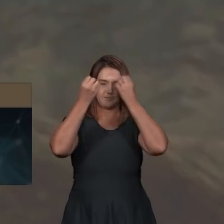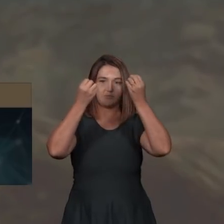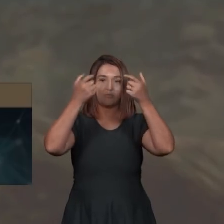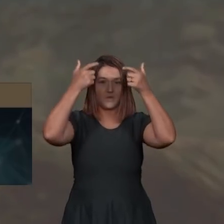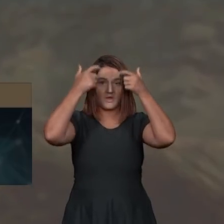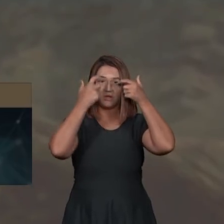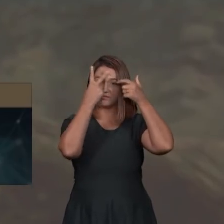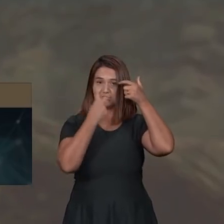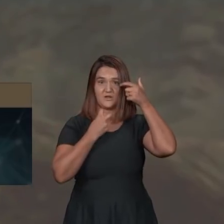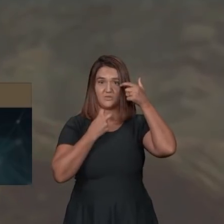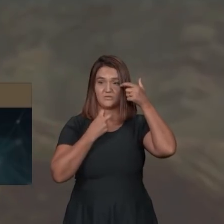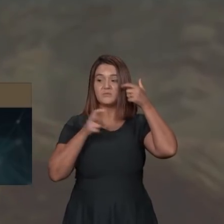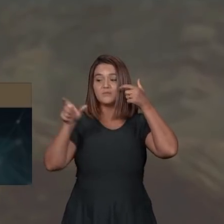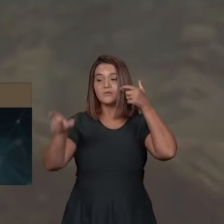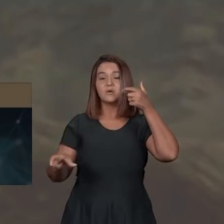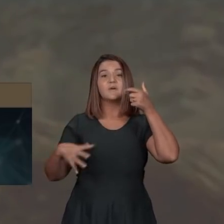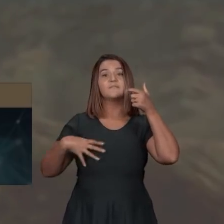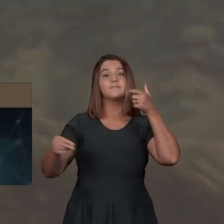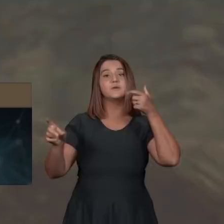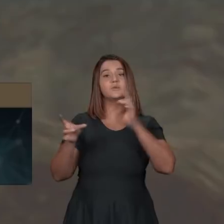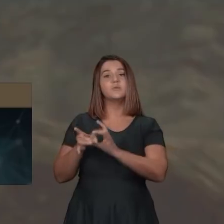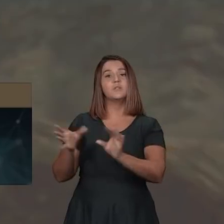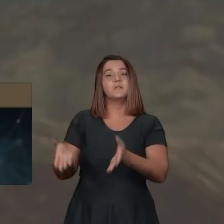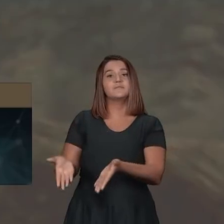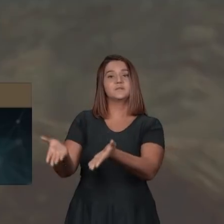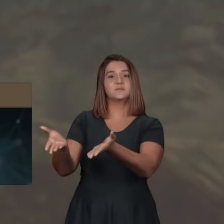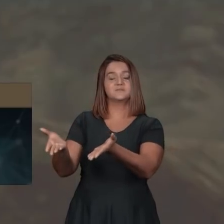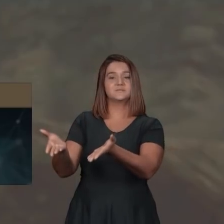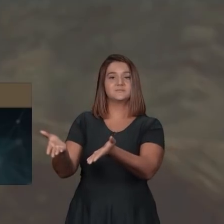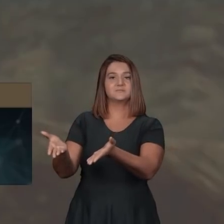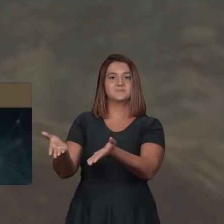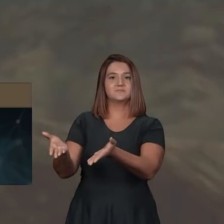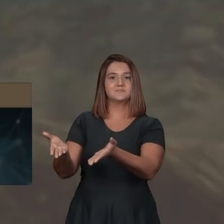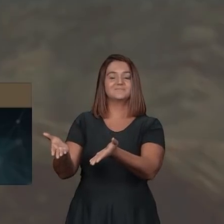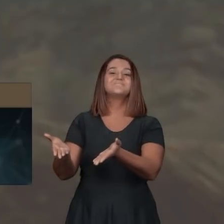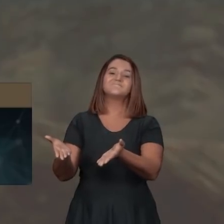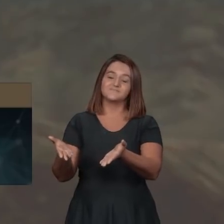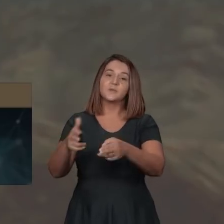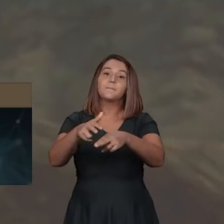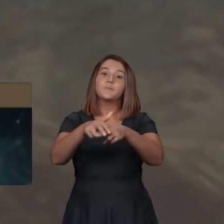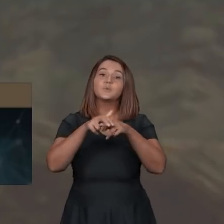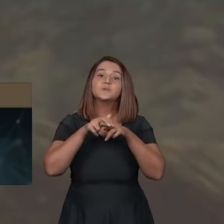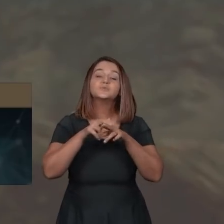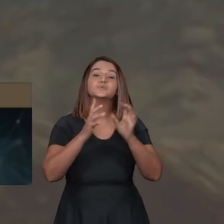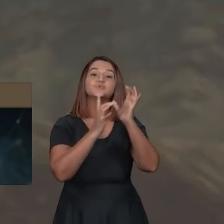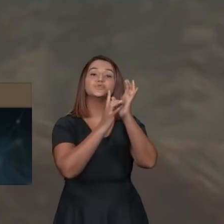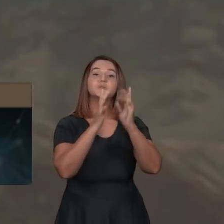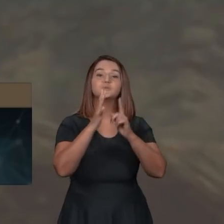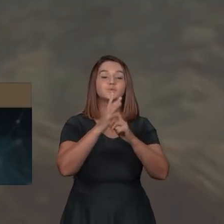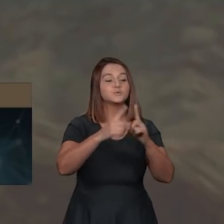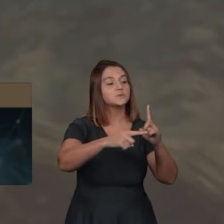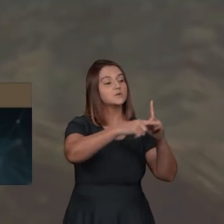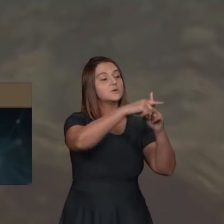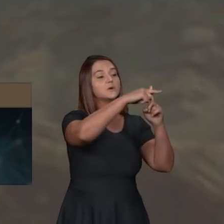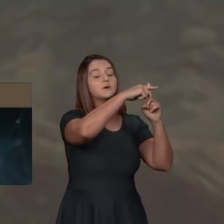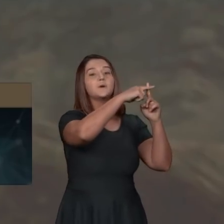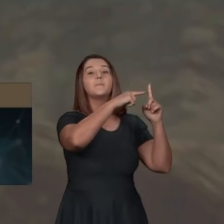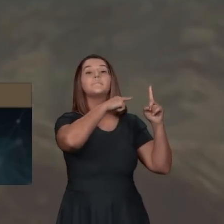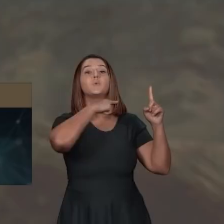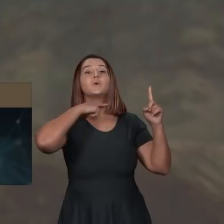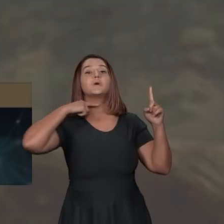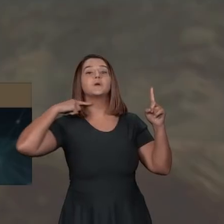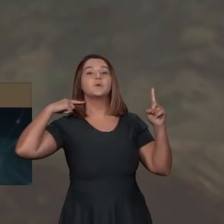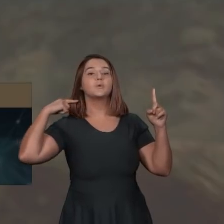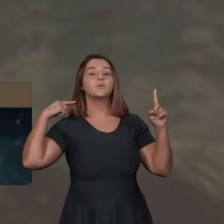amigo, Cristo morreu na cruz do Calvário para que sofrimentos como o de Maria não perdurassem